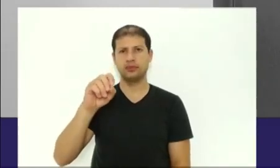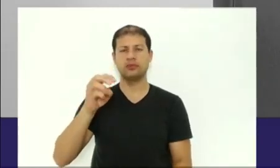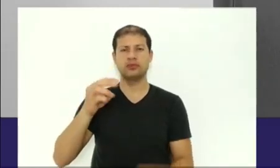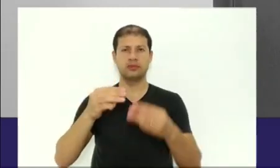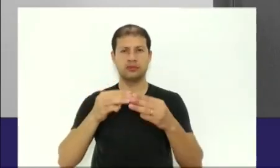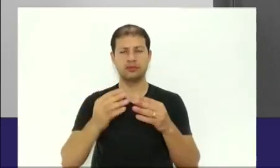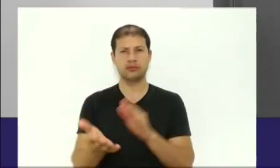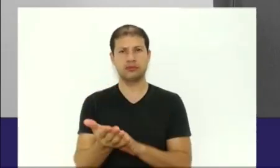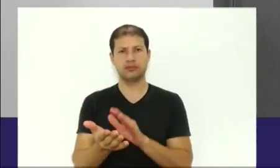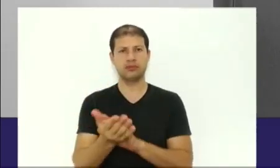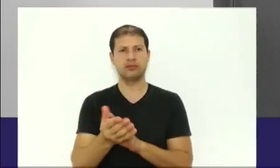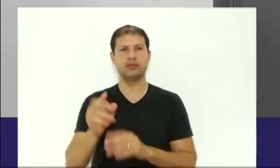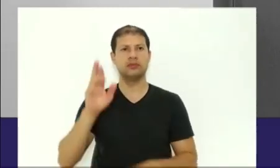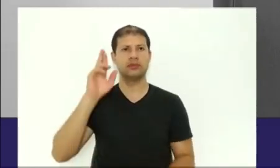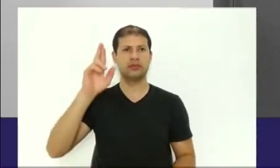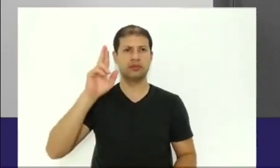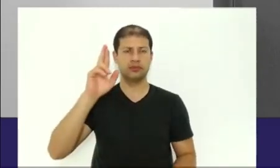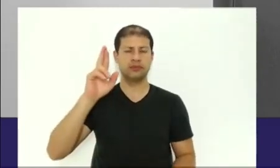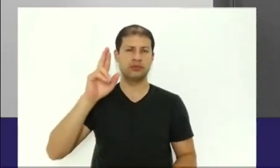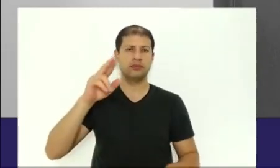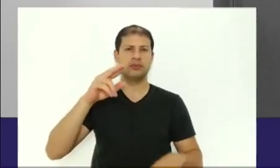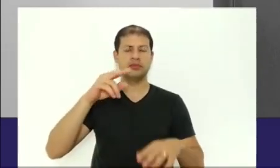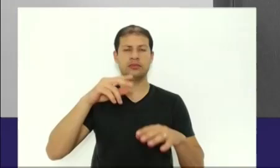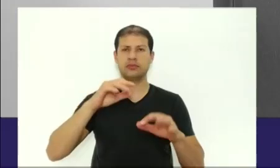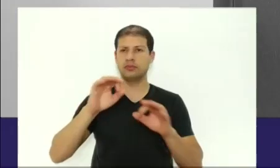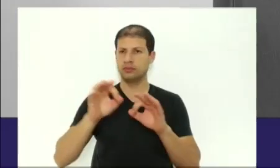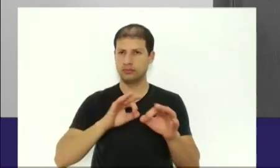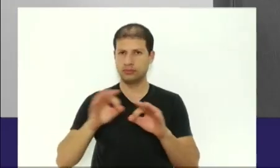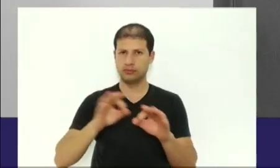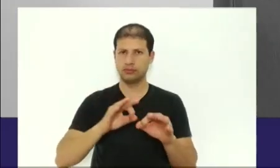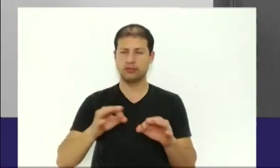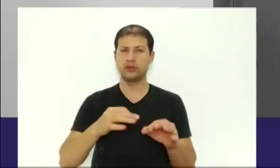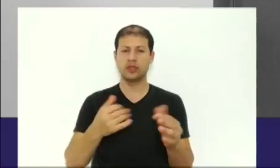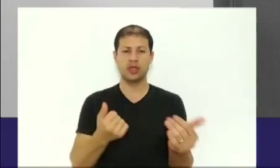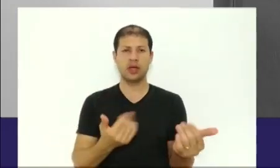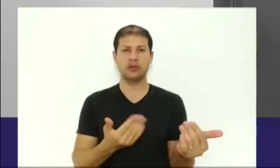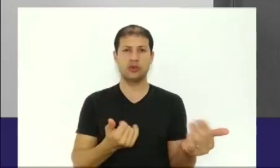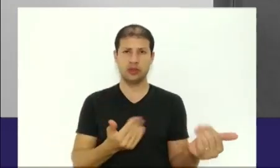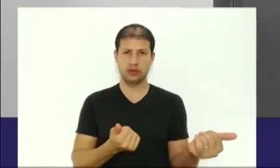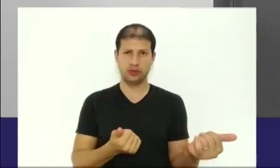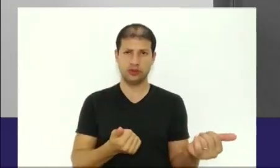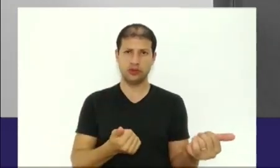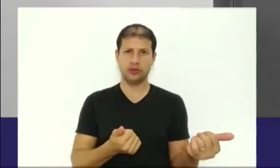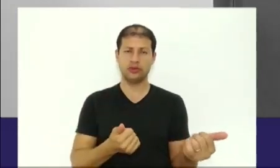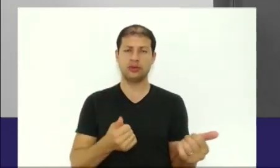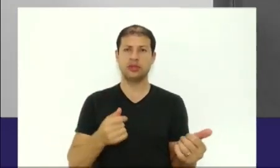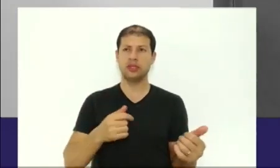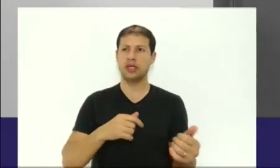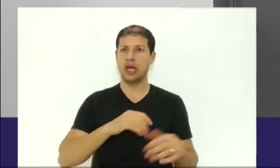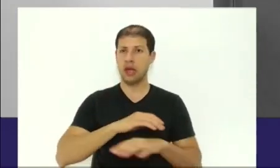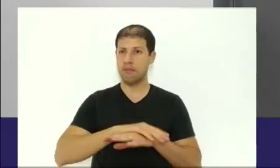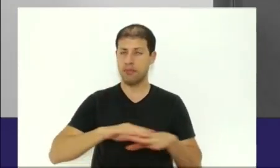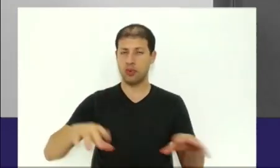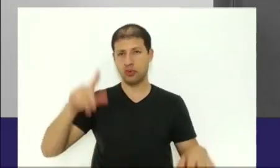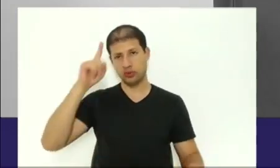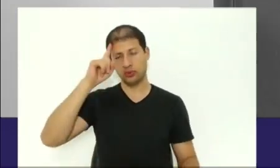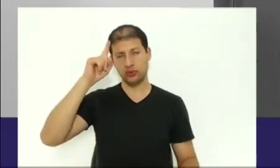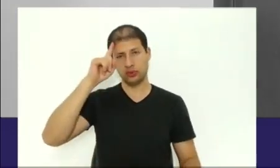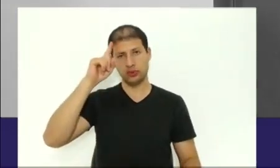aplausos para os responsáveis pelo programa Adolescer, que encerrou suas atividades em dezembro de